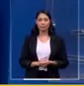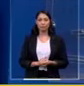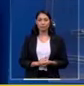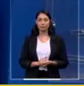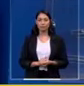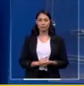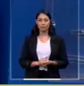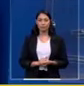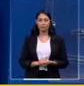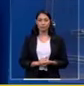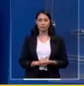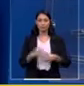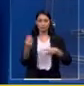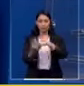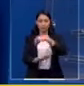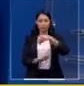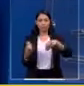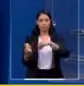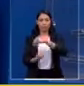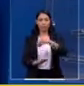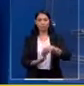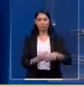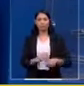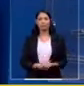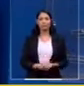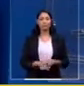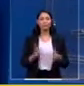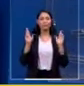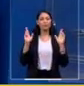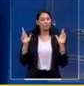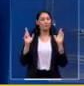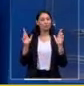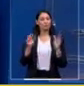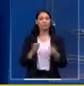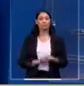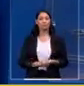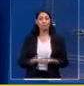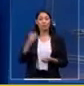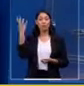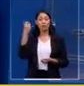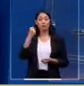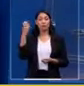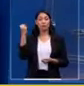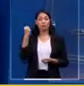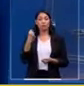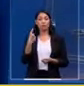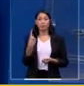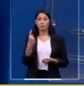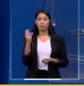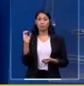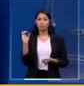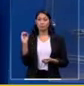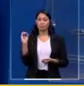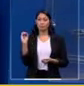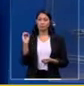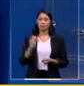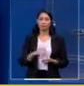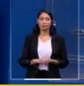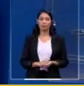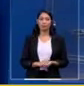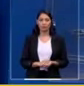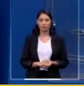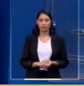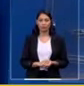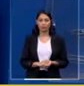número, o globo segue girando, você na torcida aí, bola branca número 10, branca